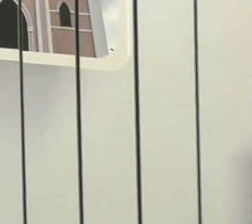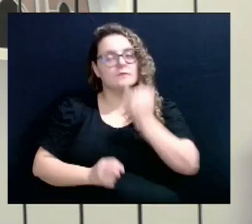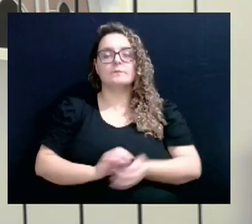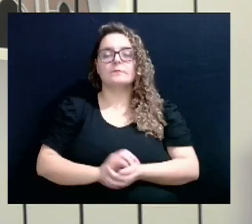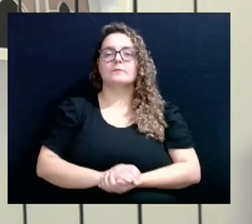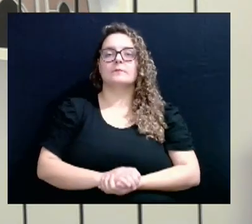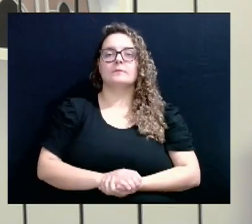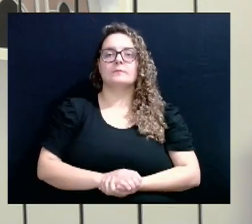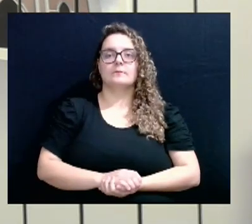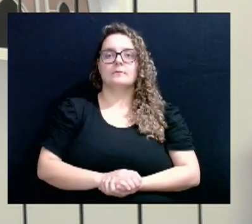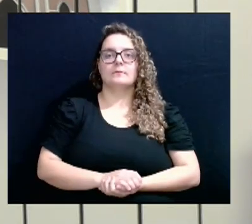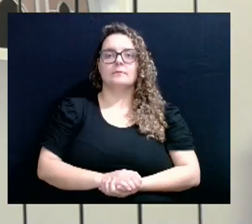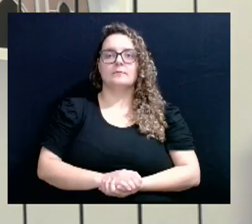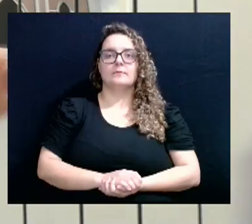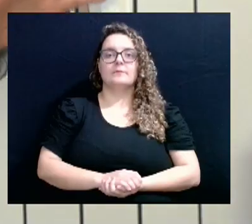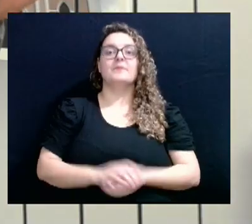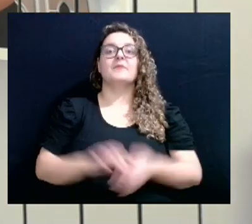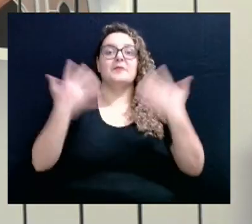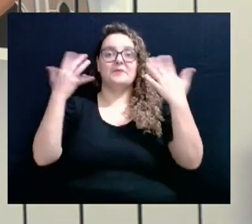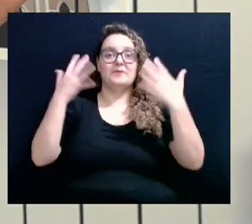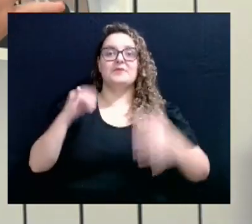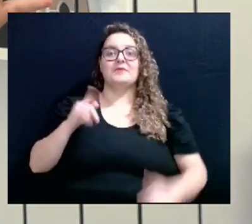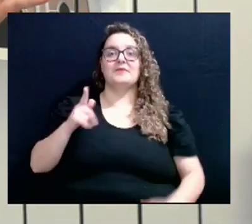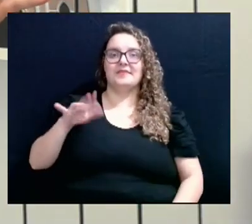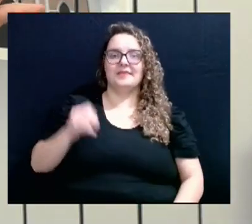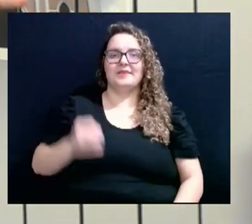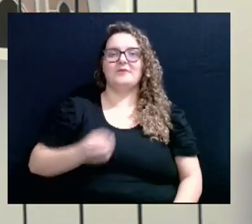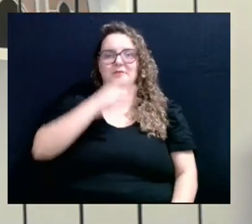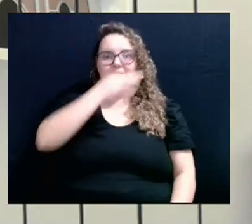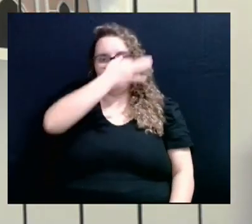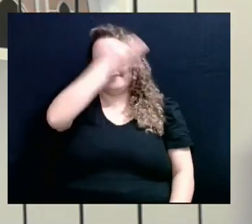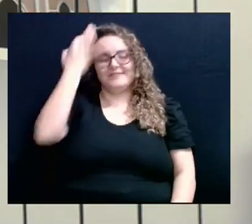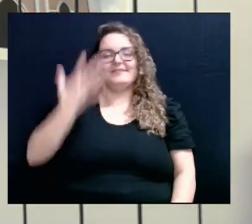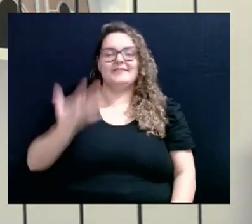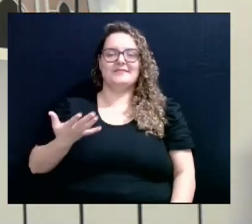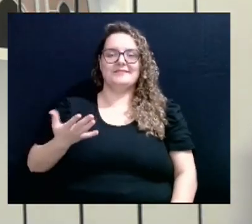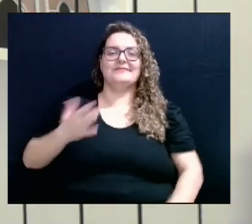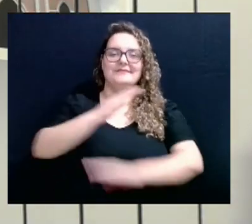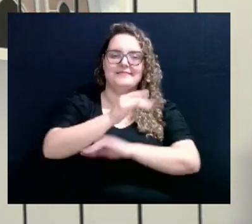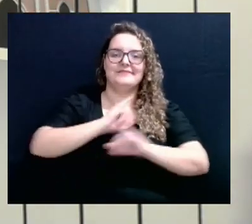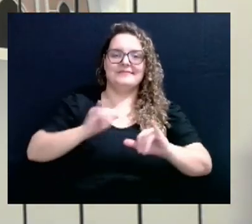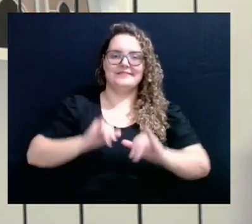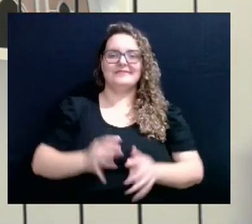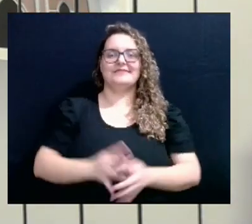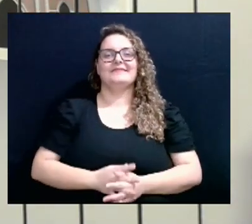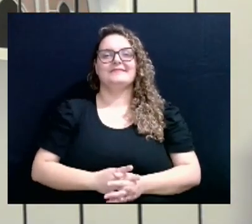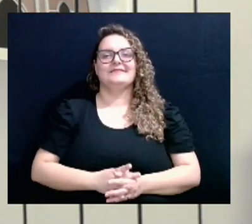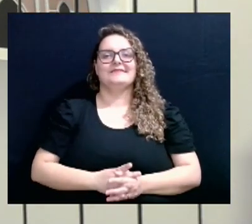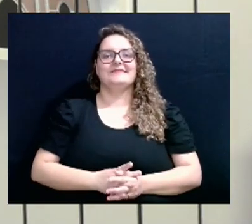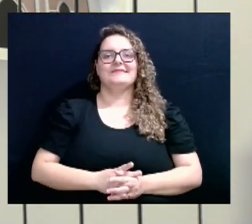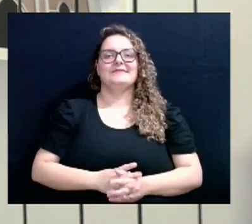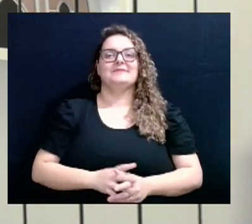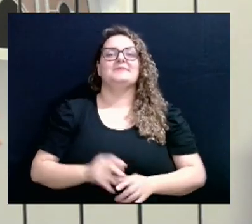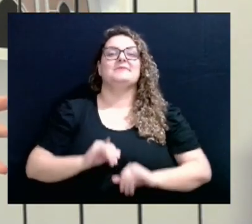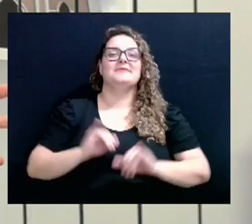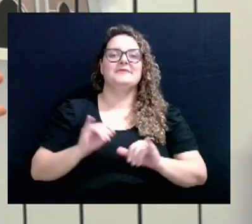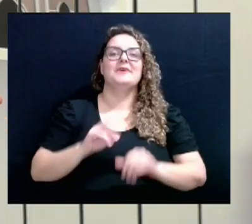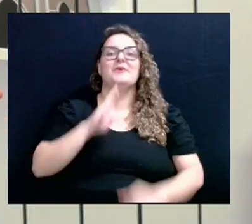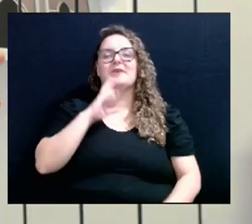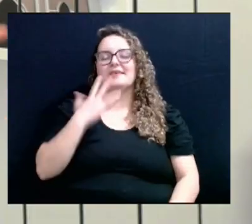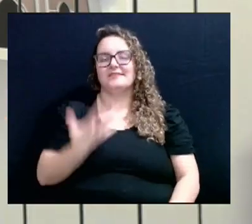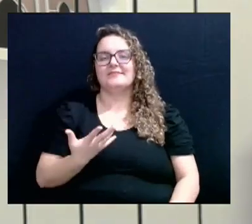Parabéns aí ao Iago, né? Boa sorte. Certamente aqui no Jornal Câmara Notícia nós vamos informar aí o resultado, mas já